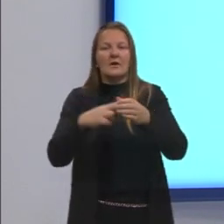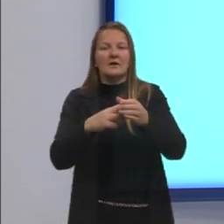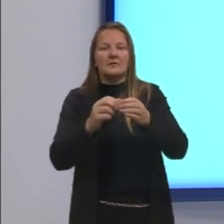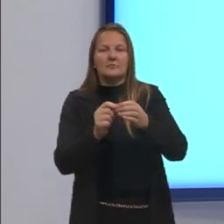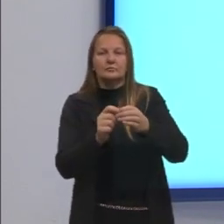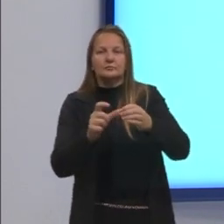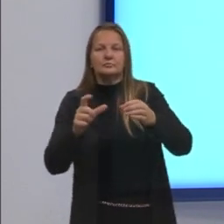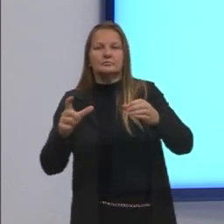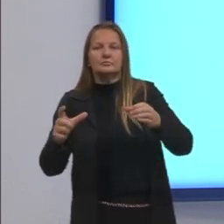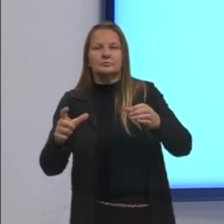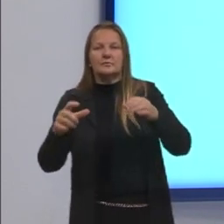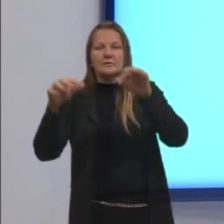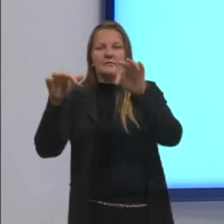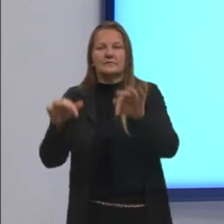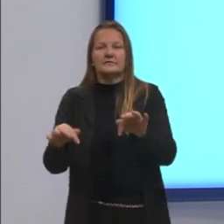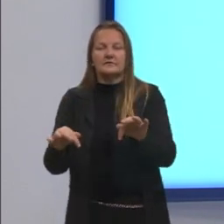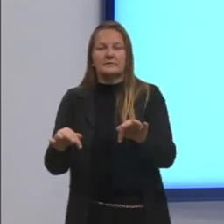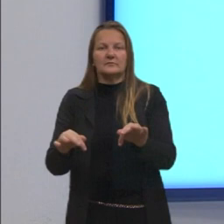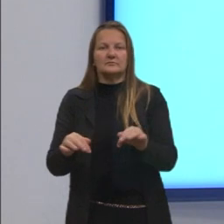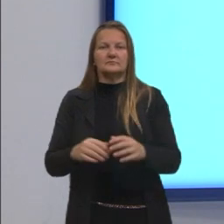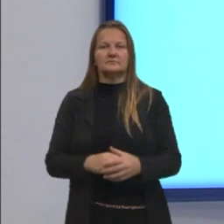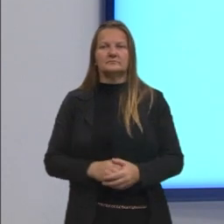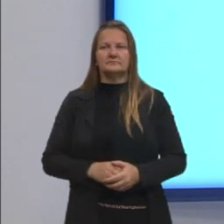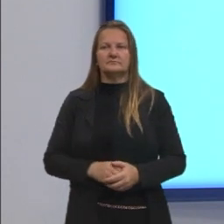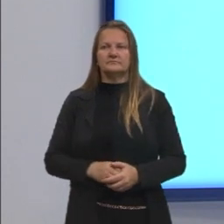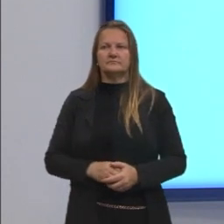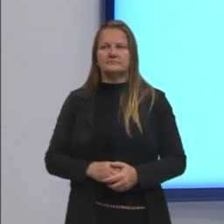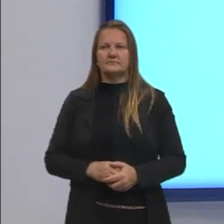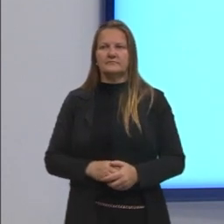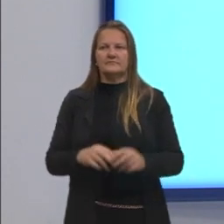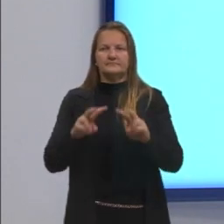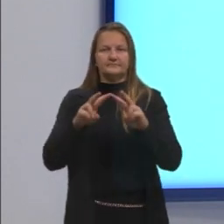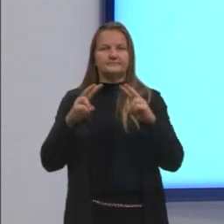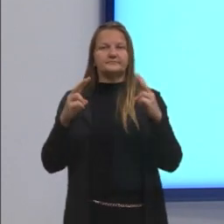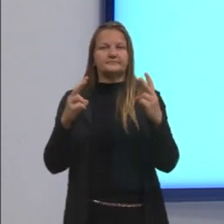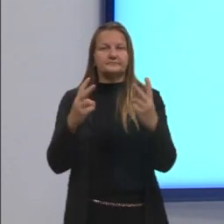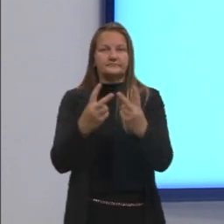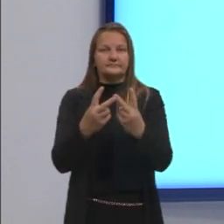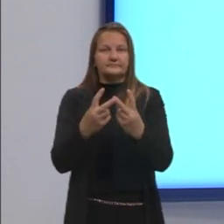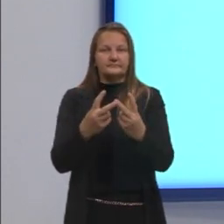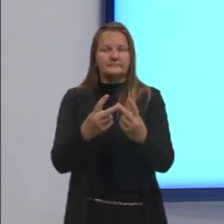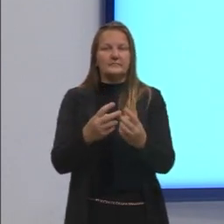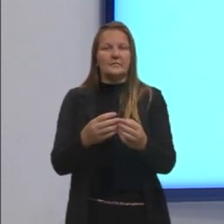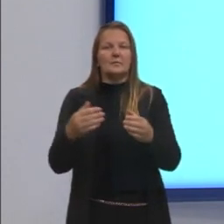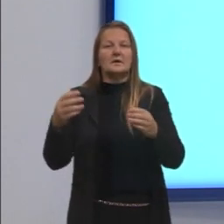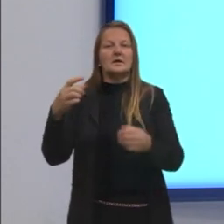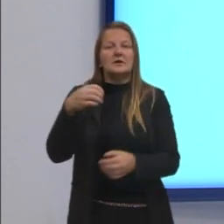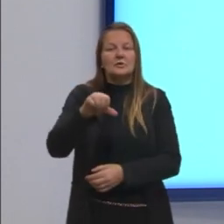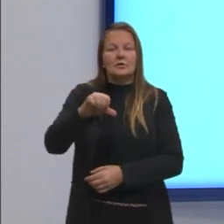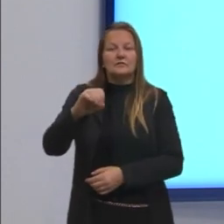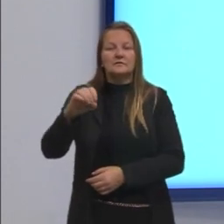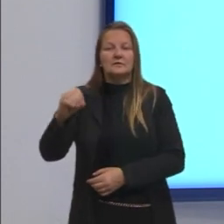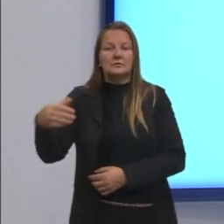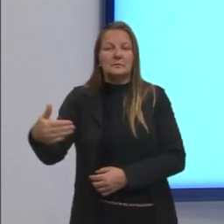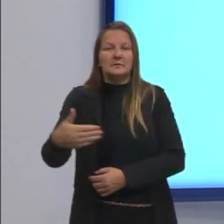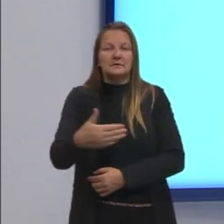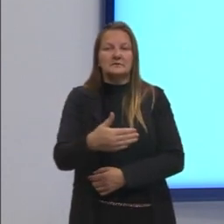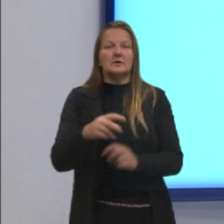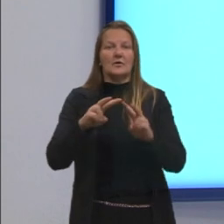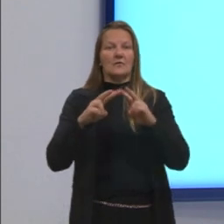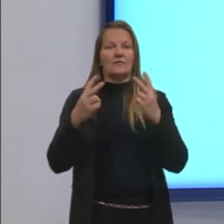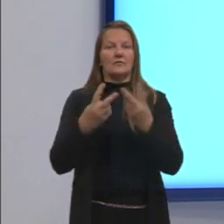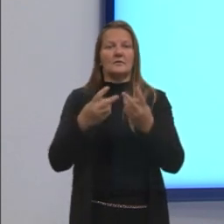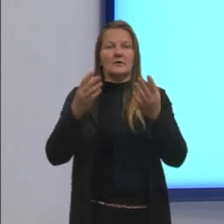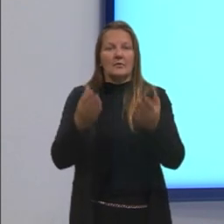preciso descobrir o raio né Depois do aumento ali para da capacidade para chegar em 900 peixes então o volume que nós vamos